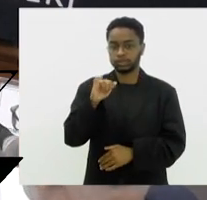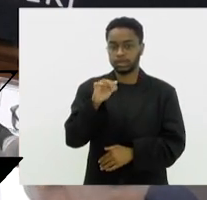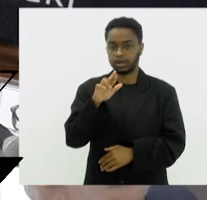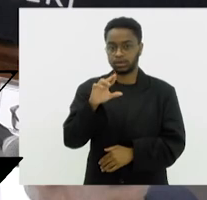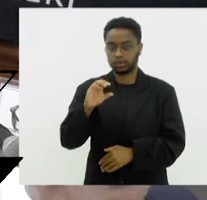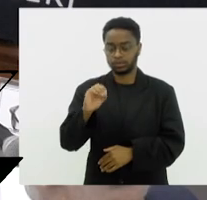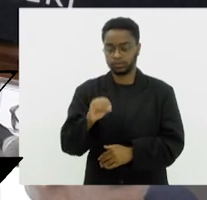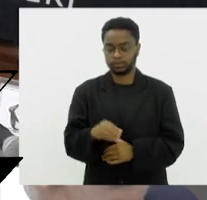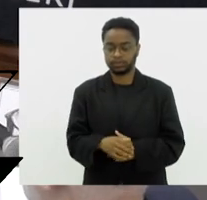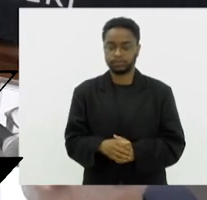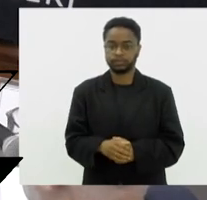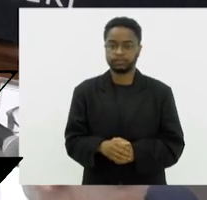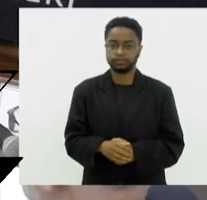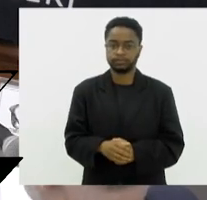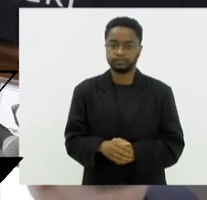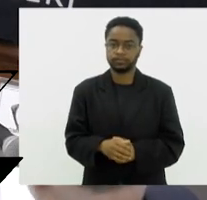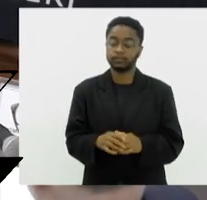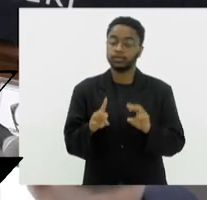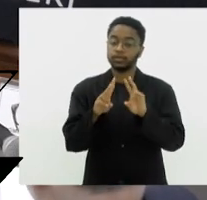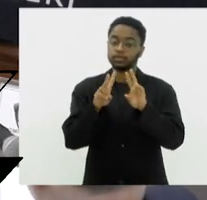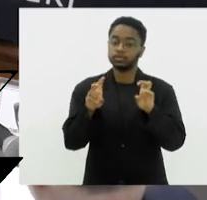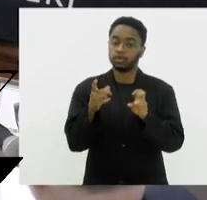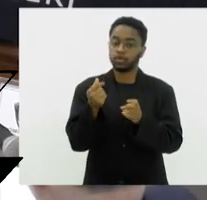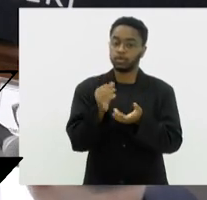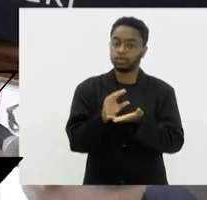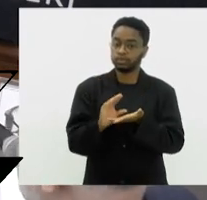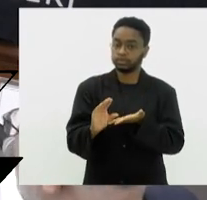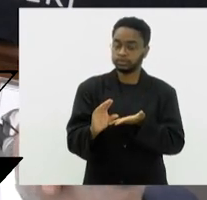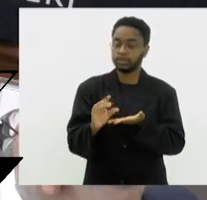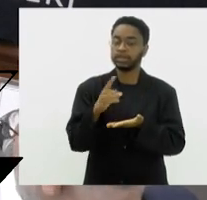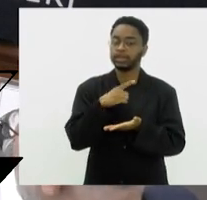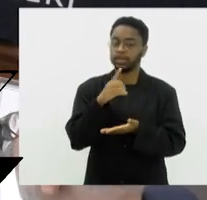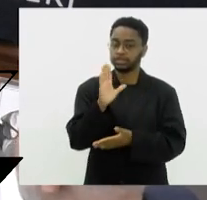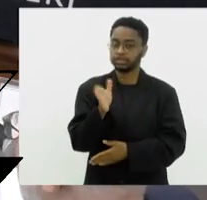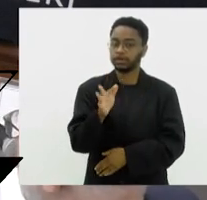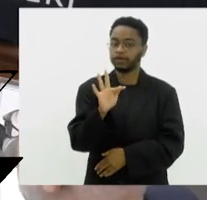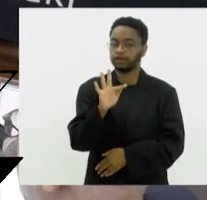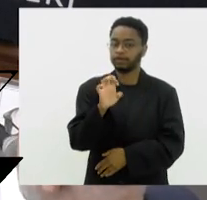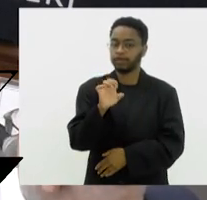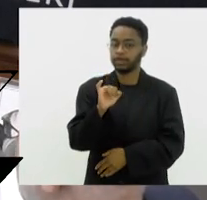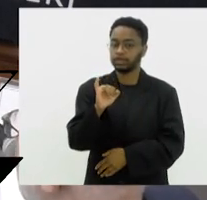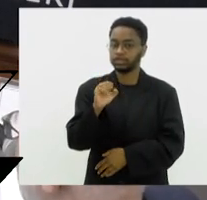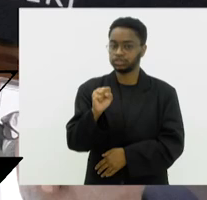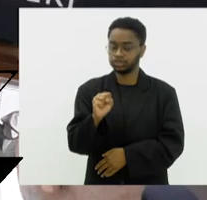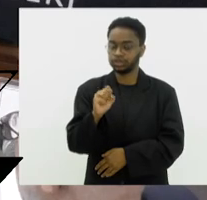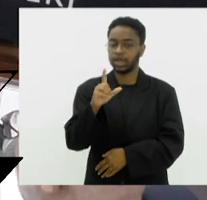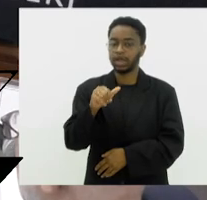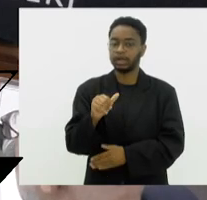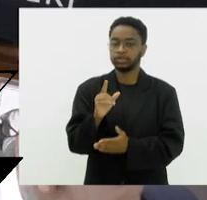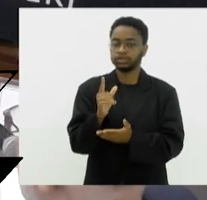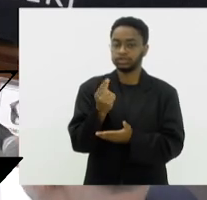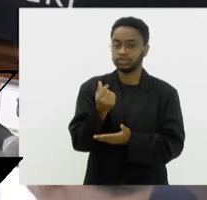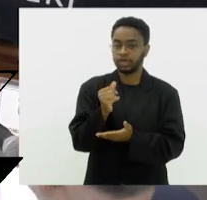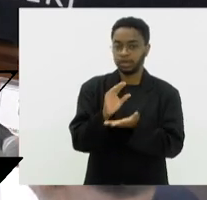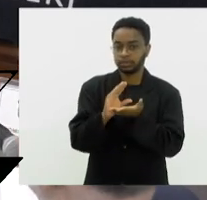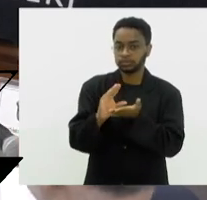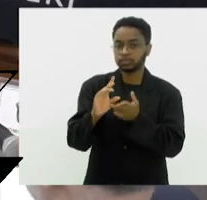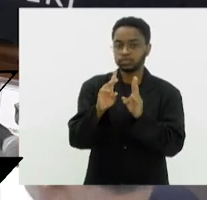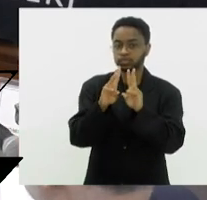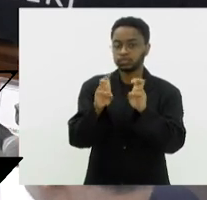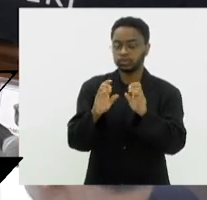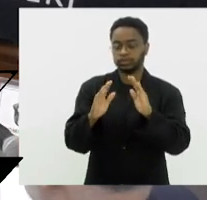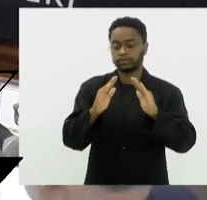Sobre o fundo, nós já temos o FEIS, Fundo de Habitação de Interesse Social.